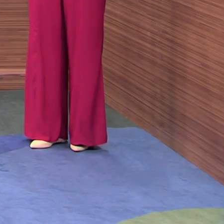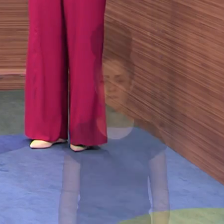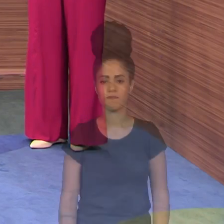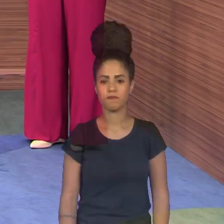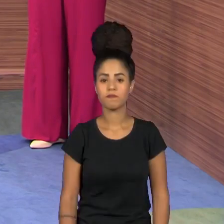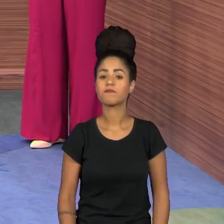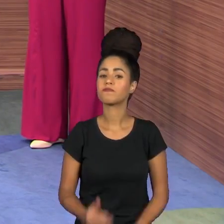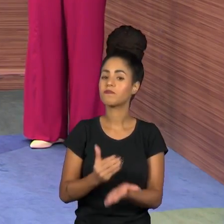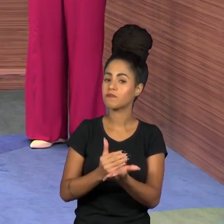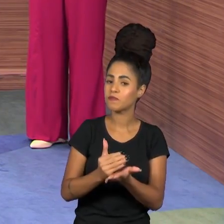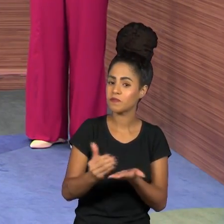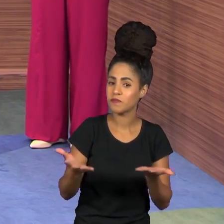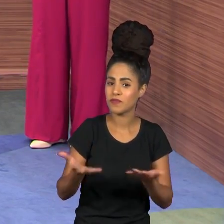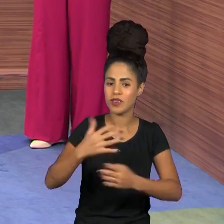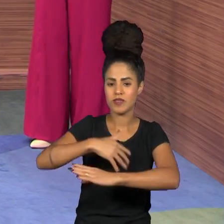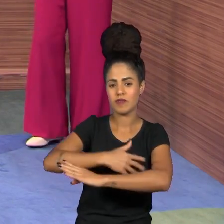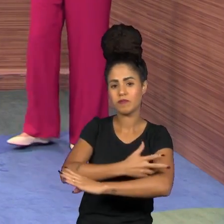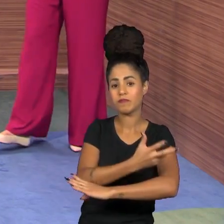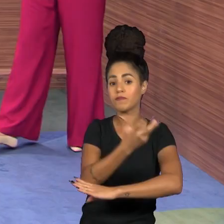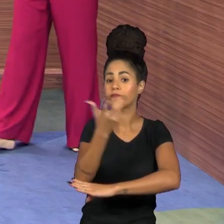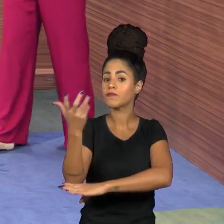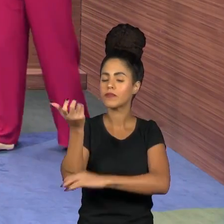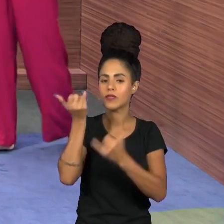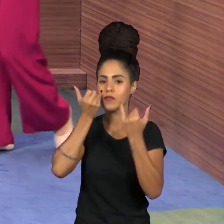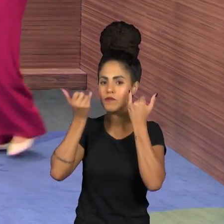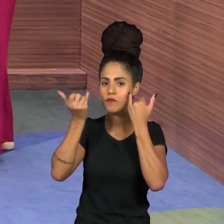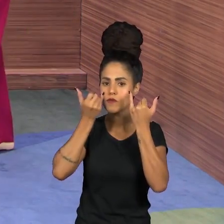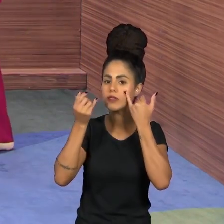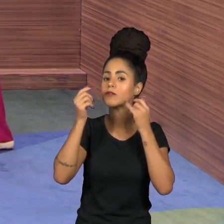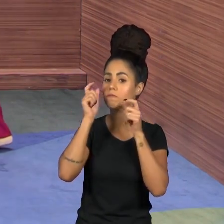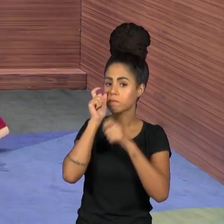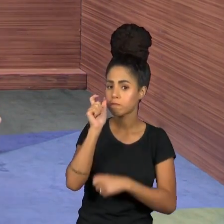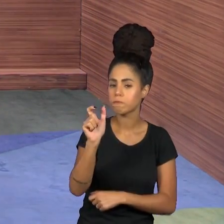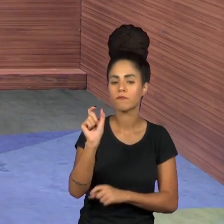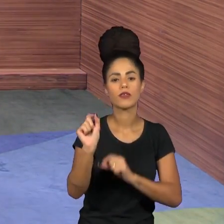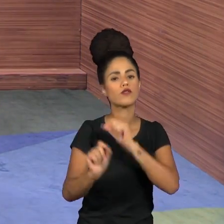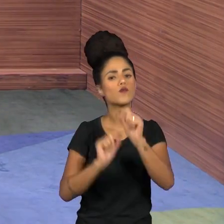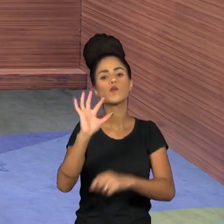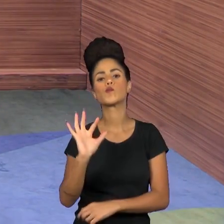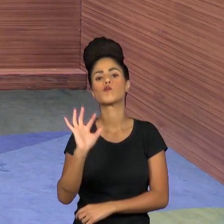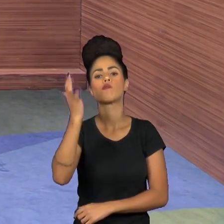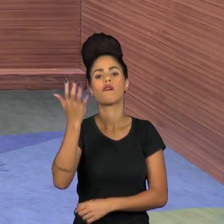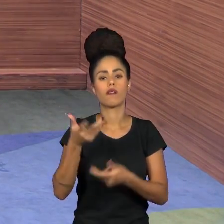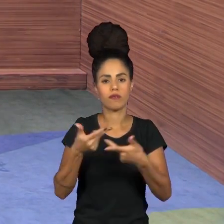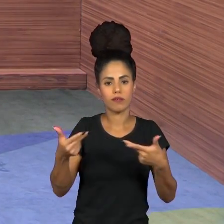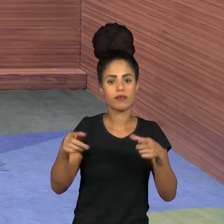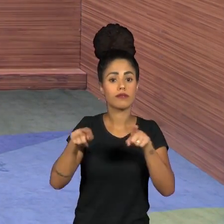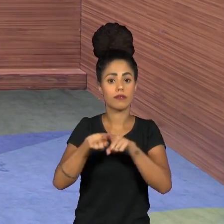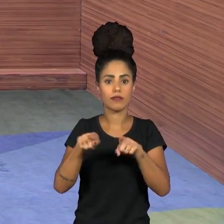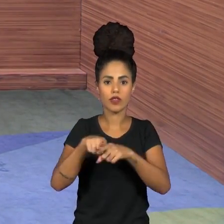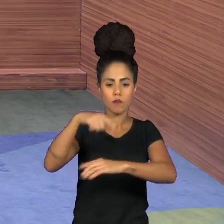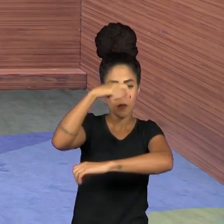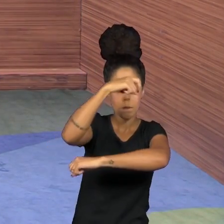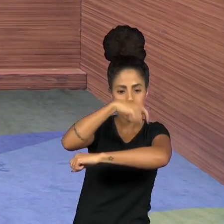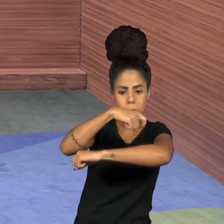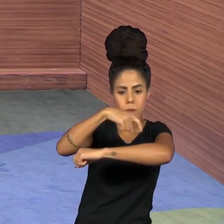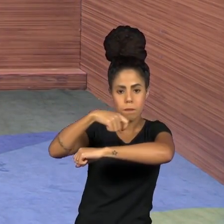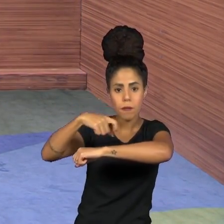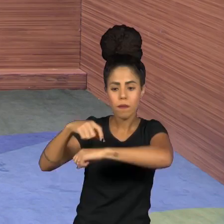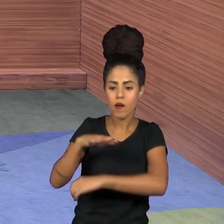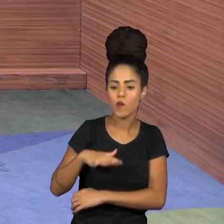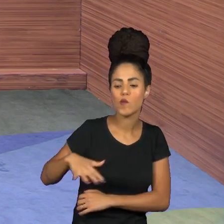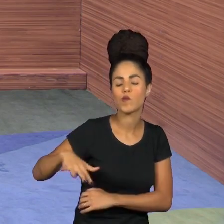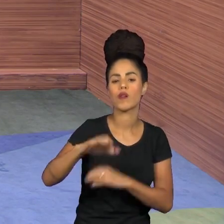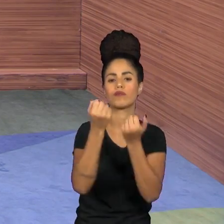Está no ar o Repórter Eco, com informações interessantes sobre os mistérios do cosmos, o plantio de alimentos em área